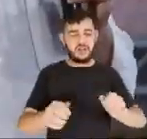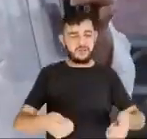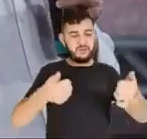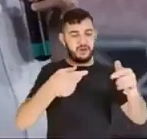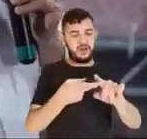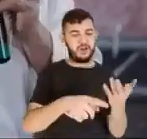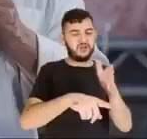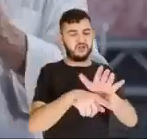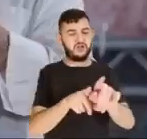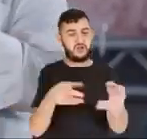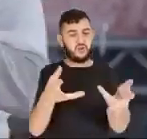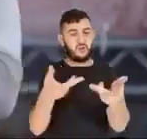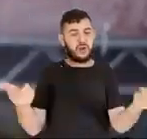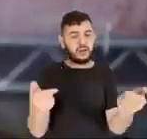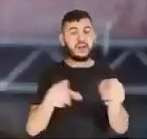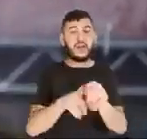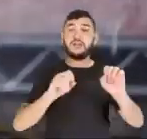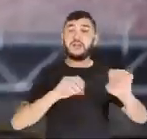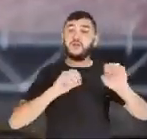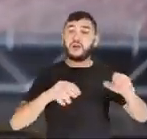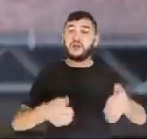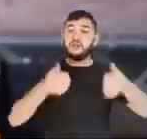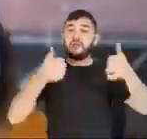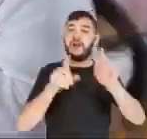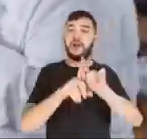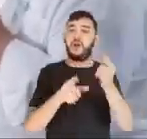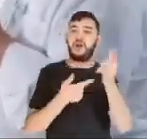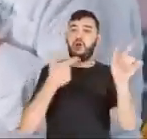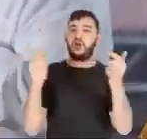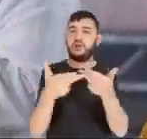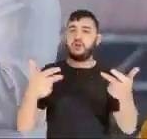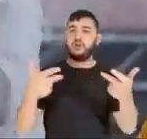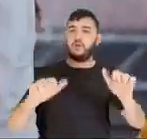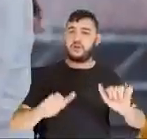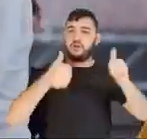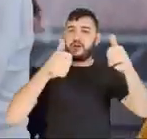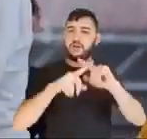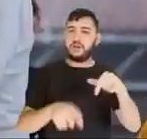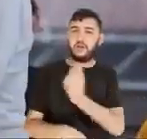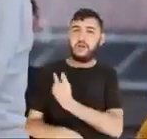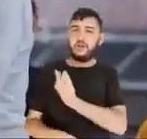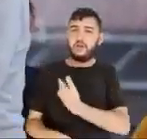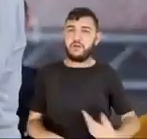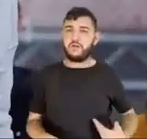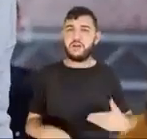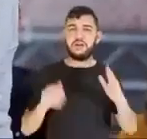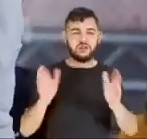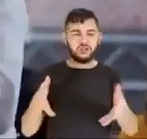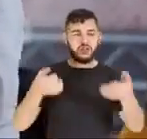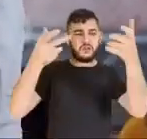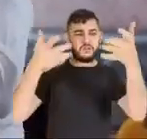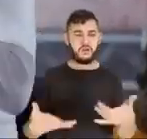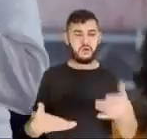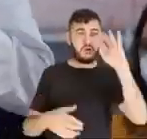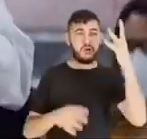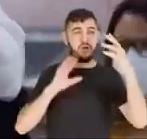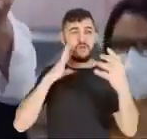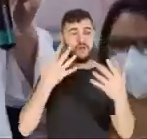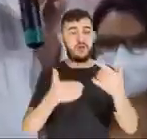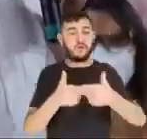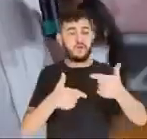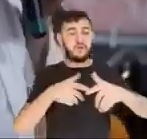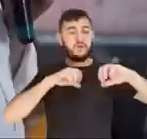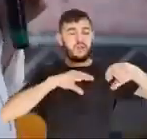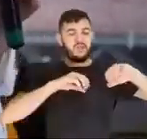educação. Nós já tivemos governantes aqui que já disseram assim: quem vai resolver o problema da educação é o